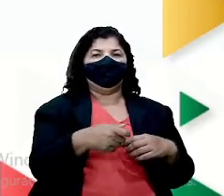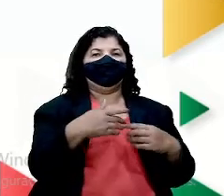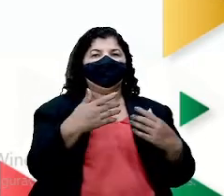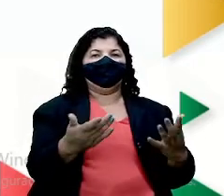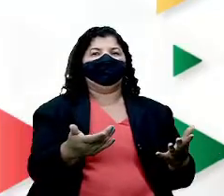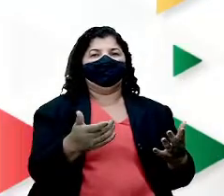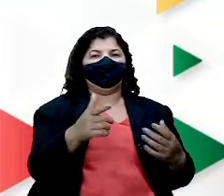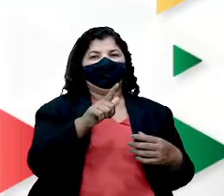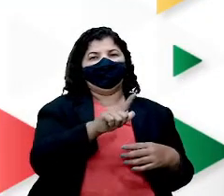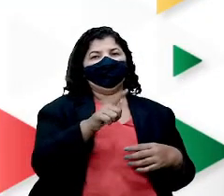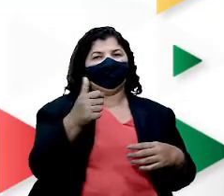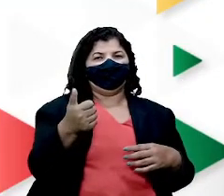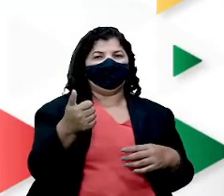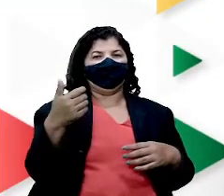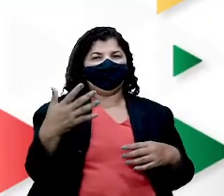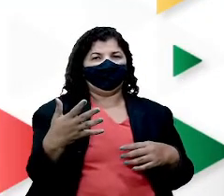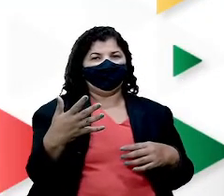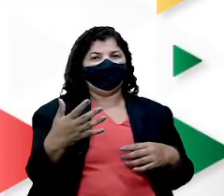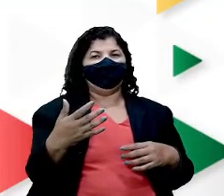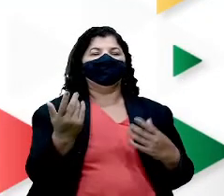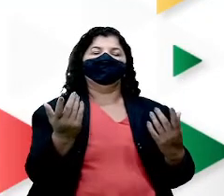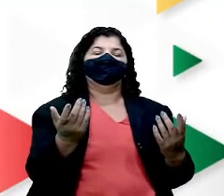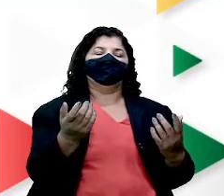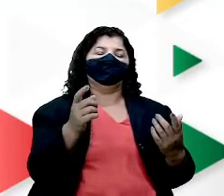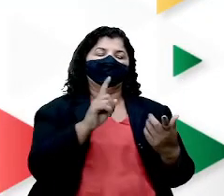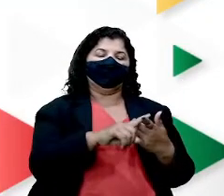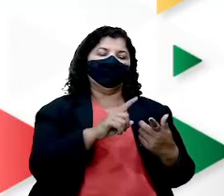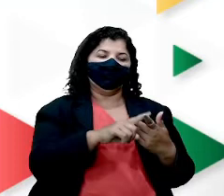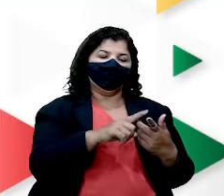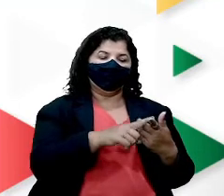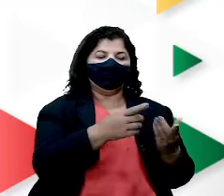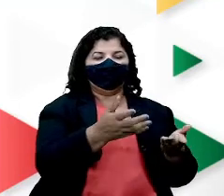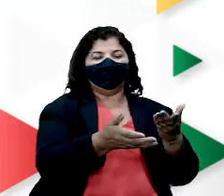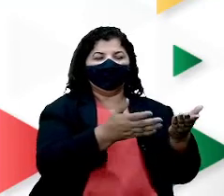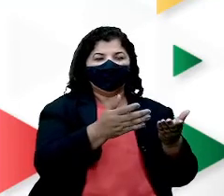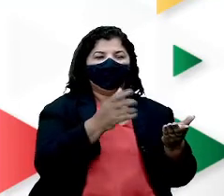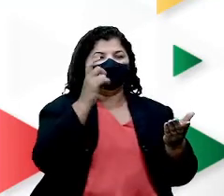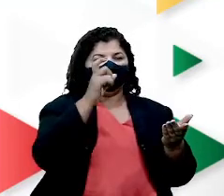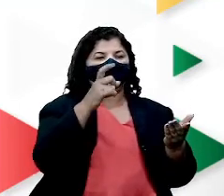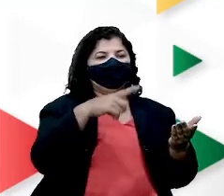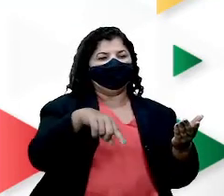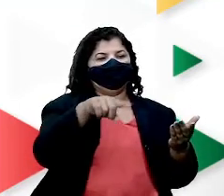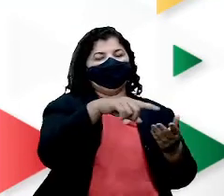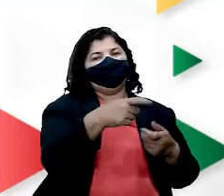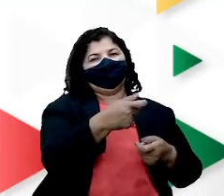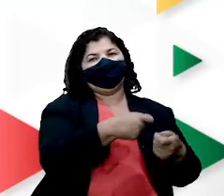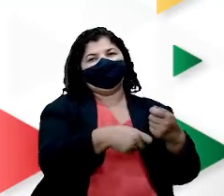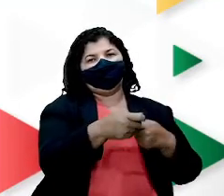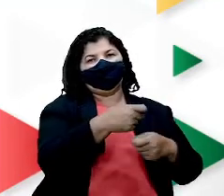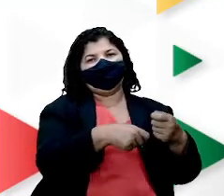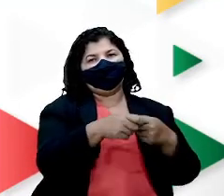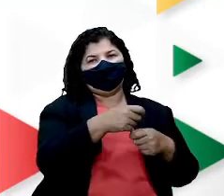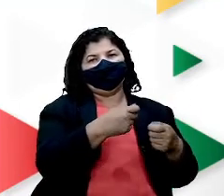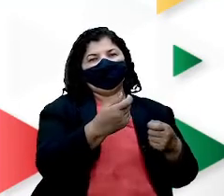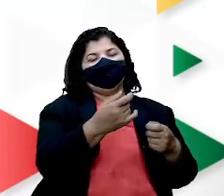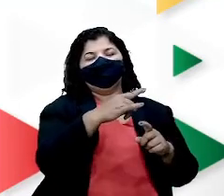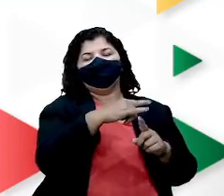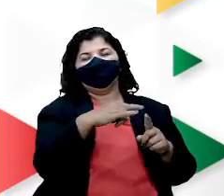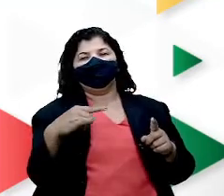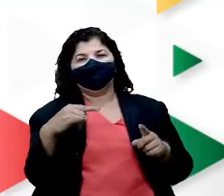procurou também atender os interesses da nobreza e da burguesia e atraiu o quê? Atraiu,